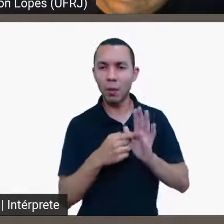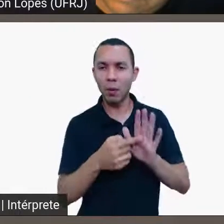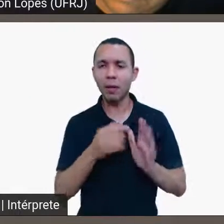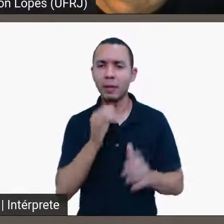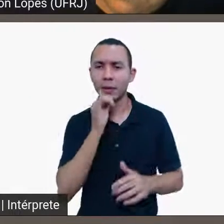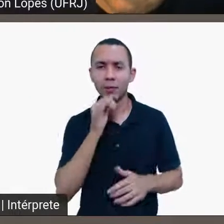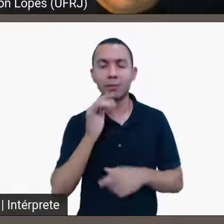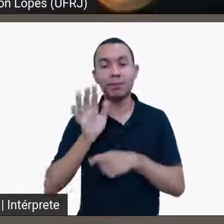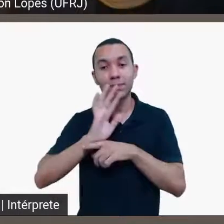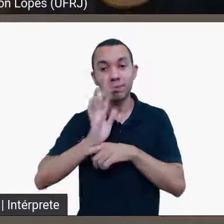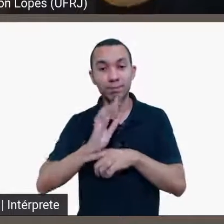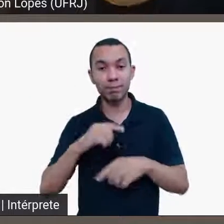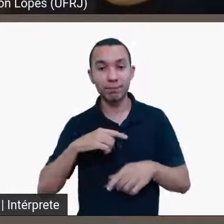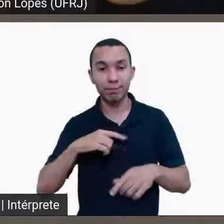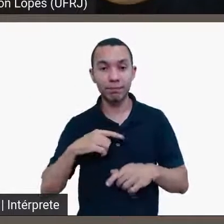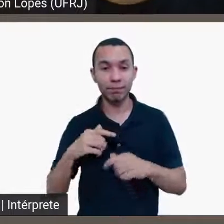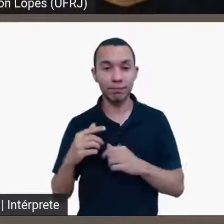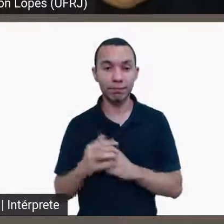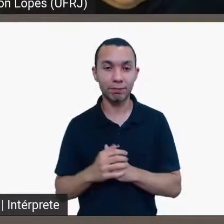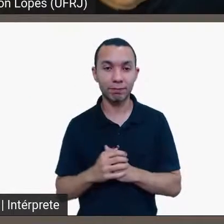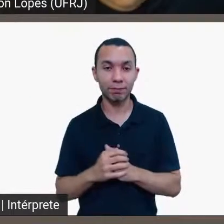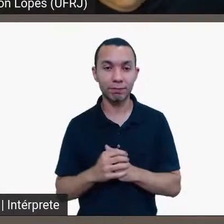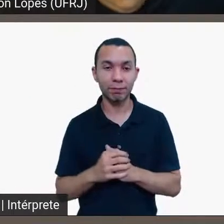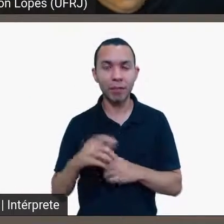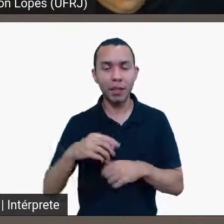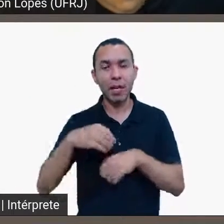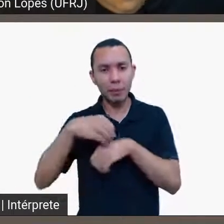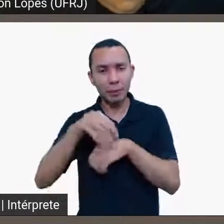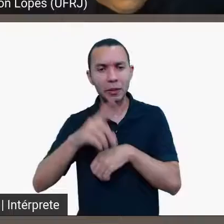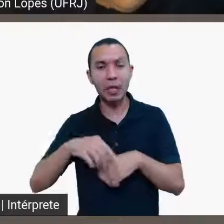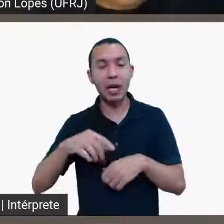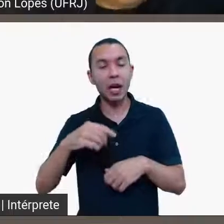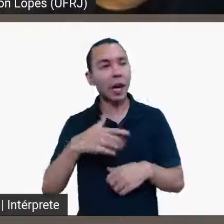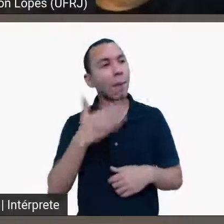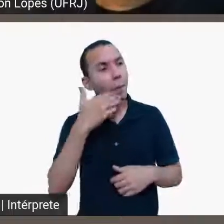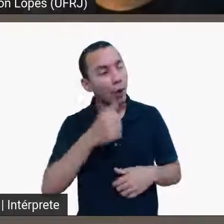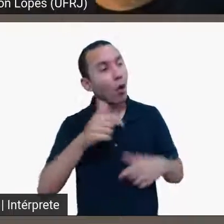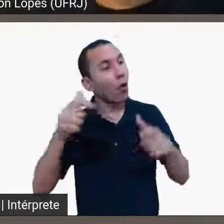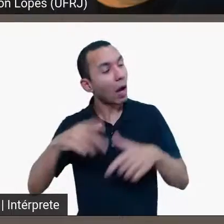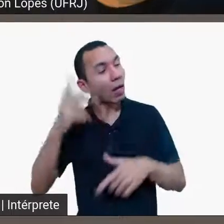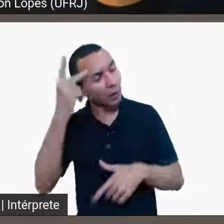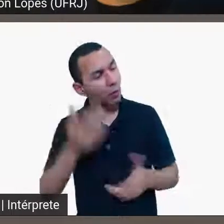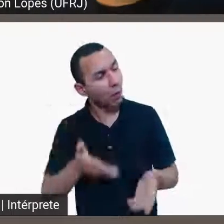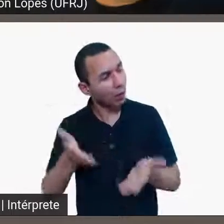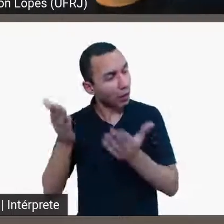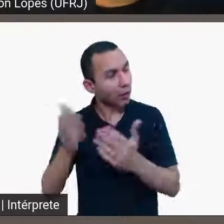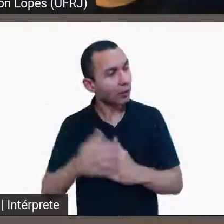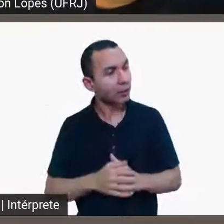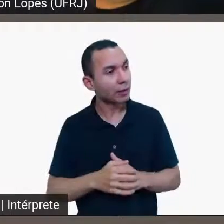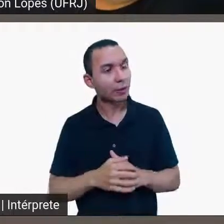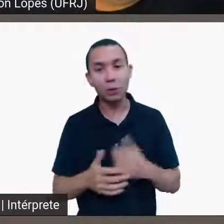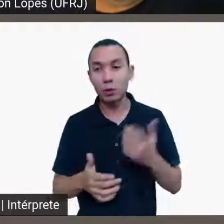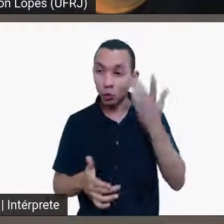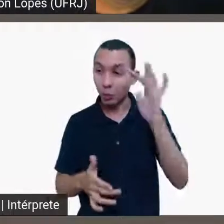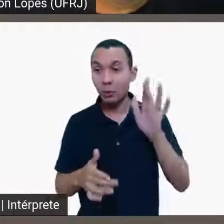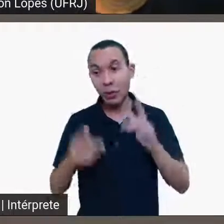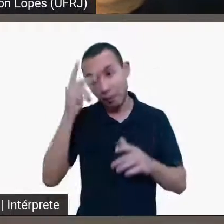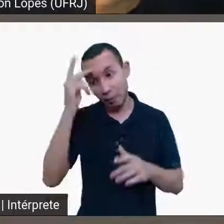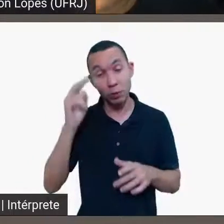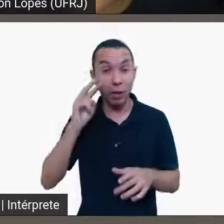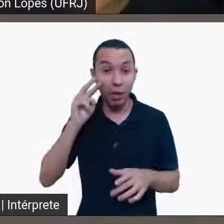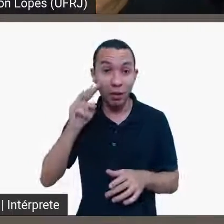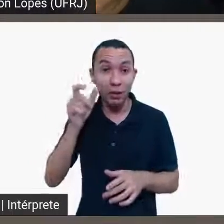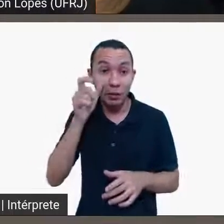em diálogo com ele, indica São Paulo, que se torna um filme meio emblemático. Não sei se assistiu, mas, enfim. Mas